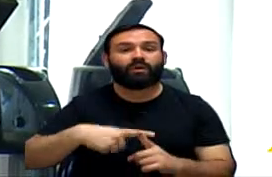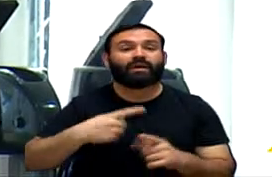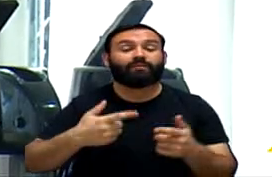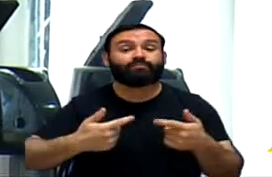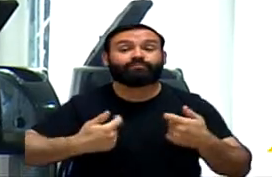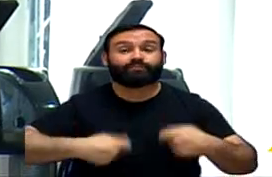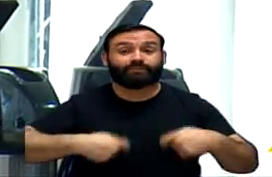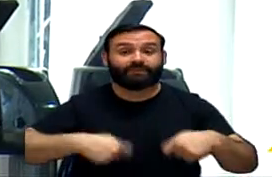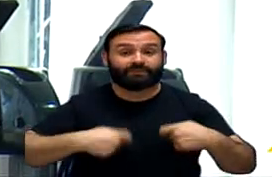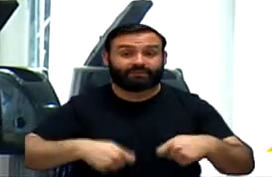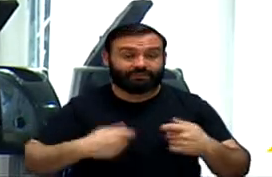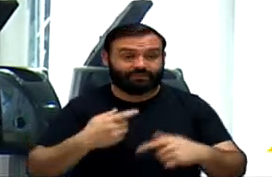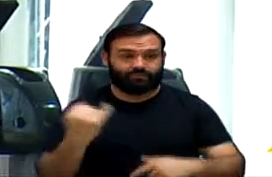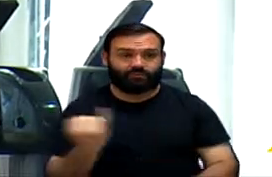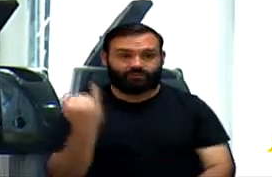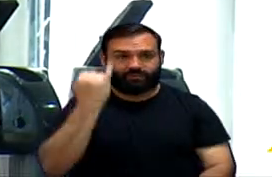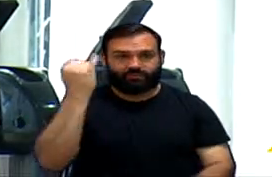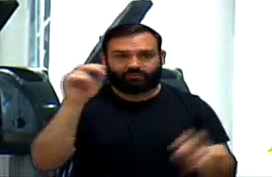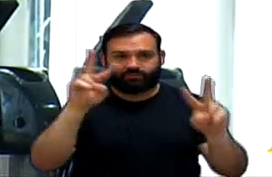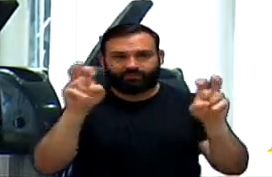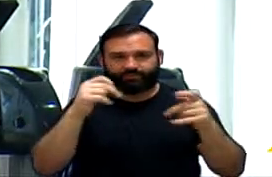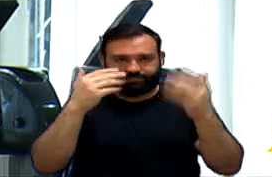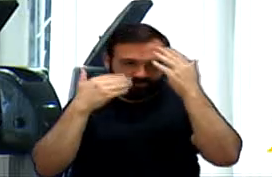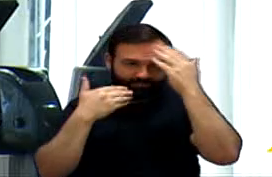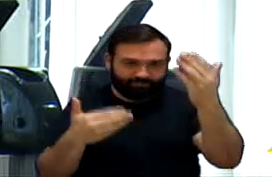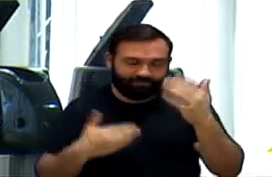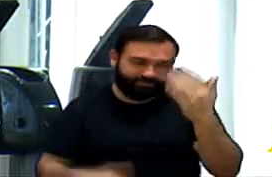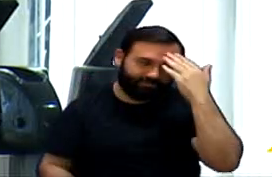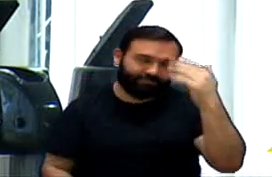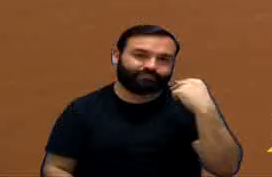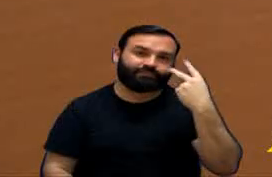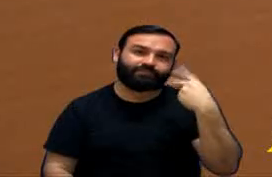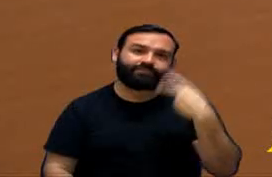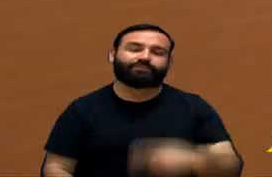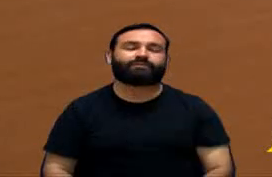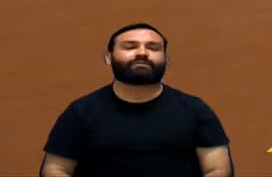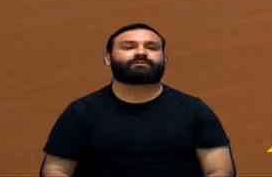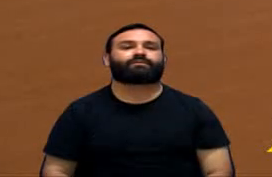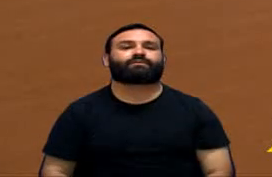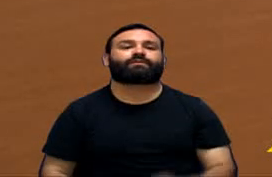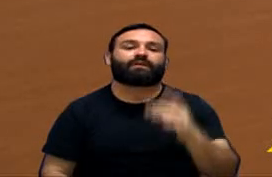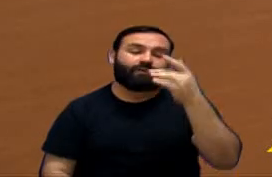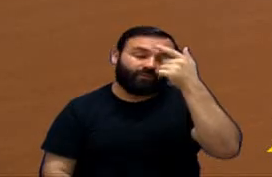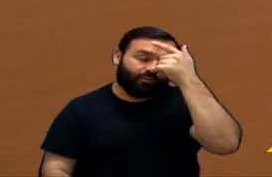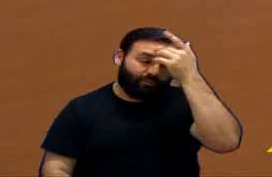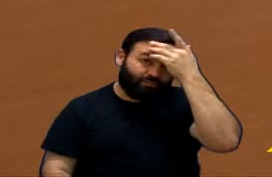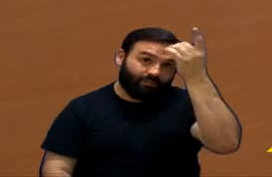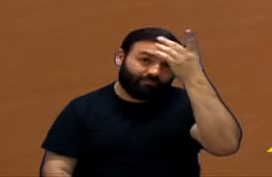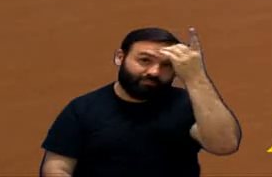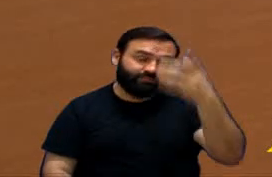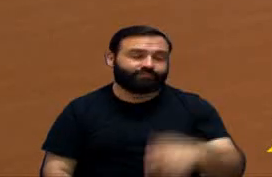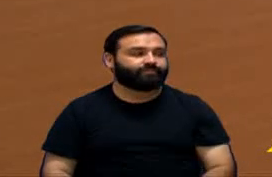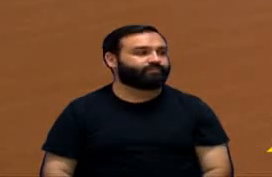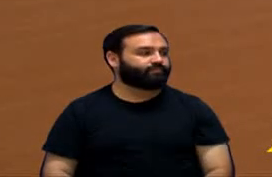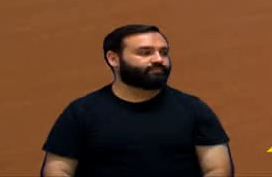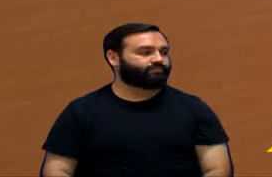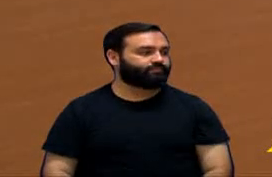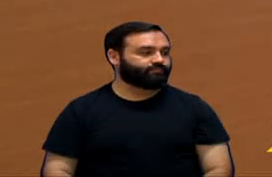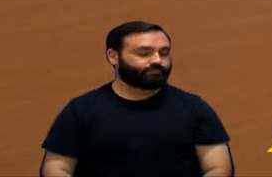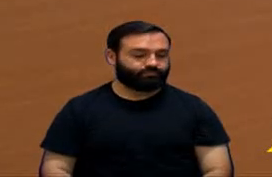da Necessidade e da importância do assunto obrigada obrigado vereadora Vereador dyan Presidente quer